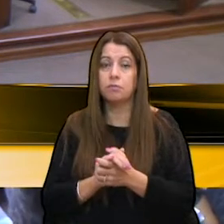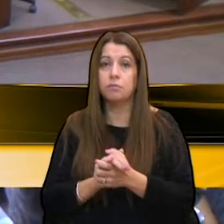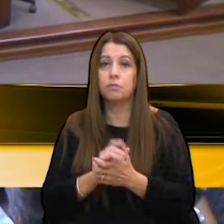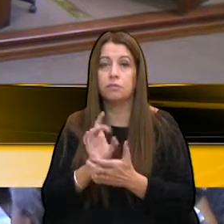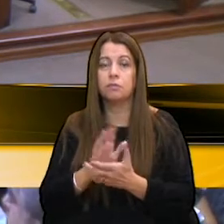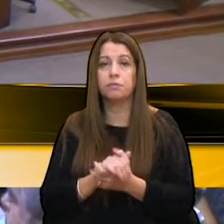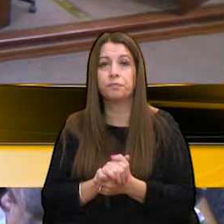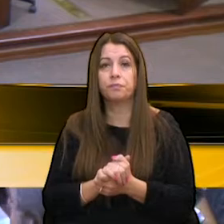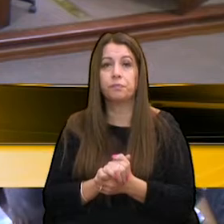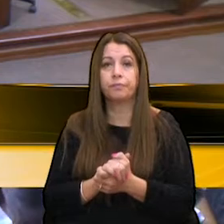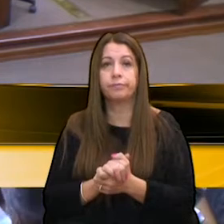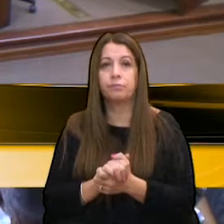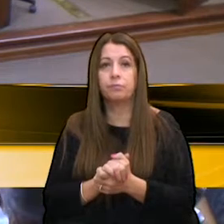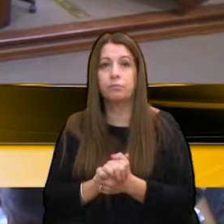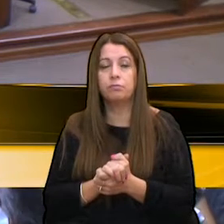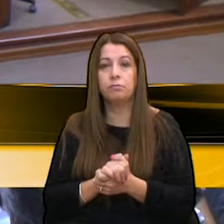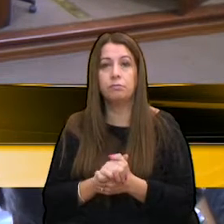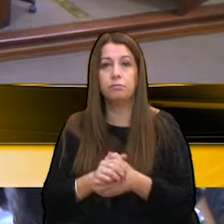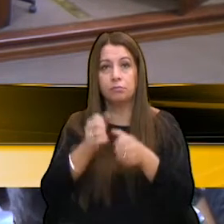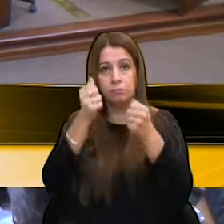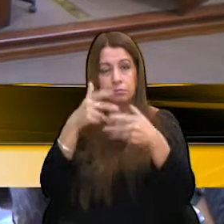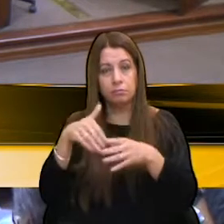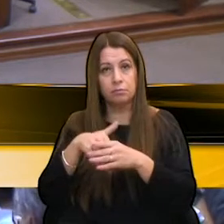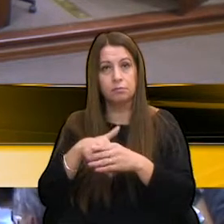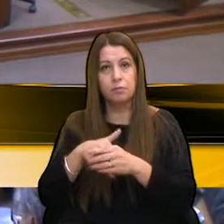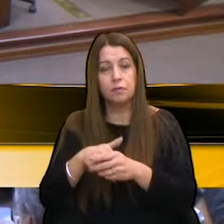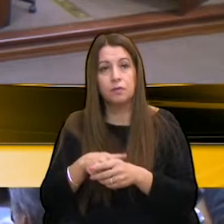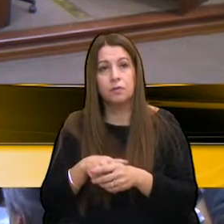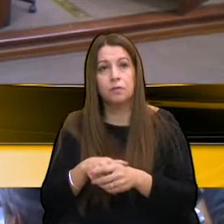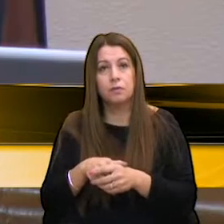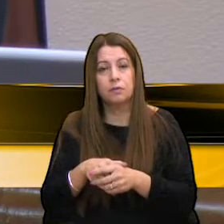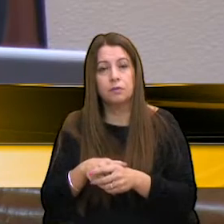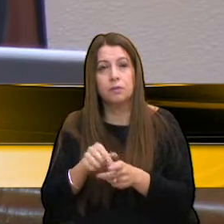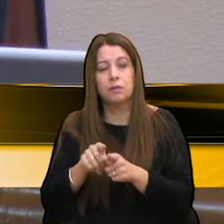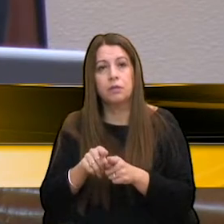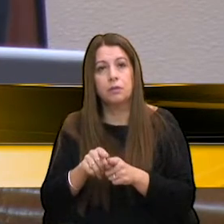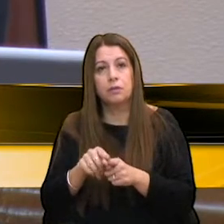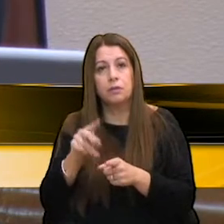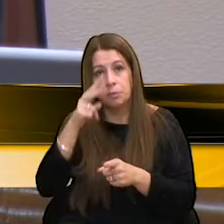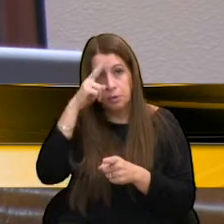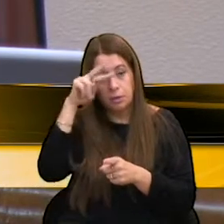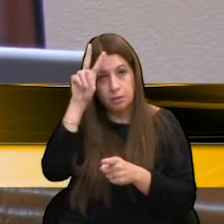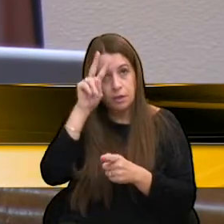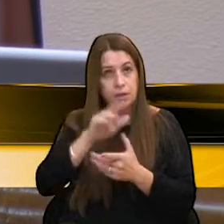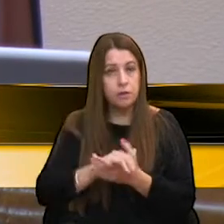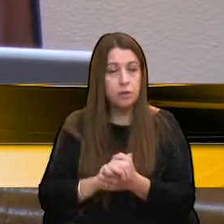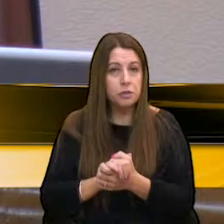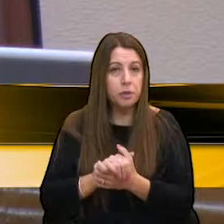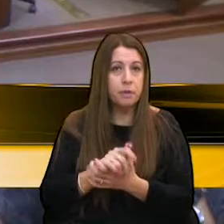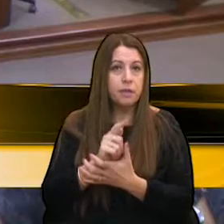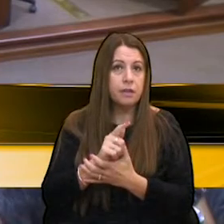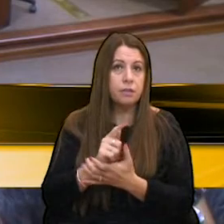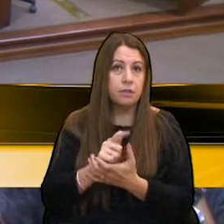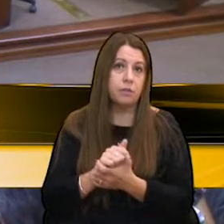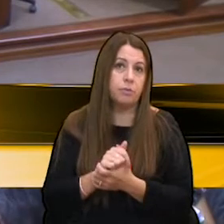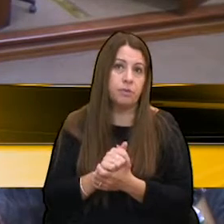Era isso. Para declarar o voto, senhor presidente. Para declarar o voto, vereador Edson da Rosa. Senhor